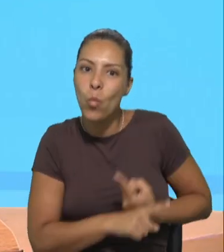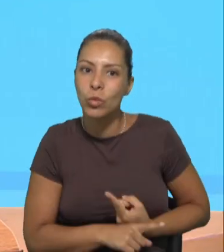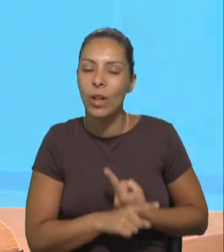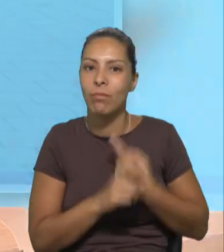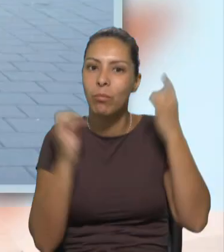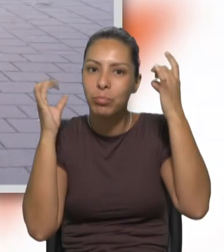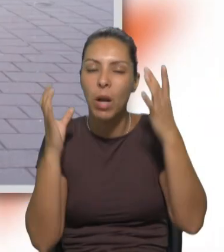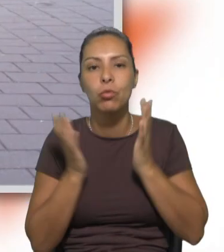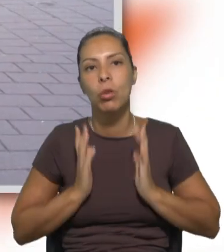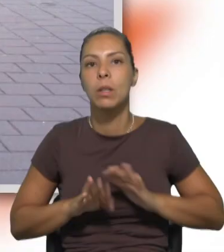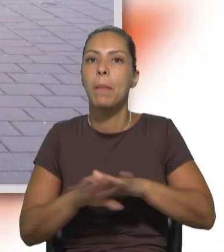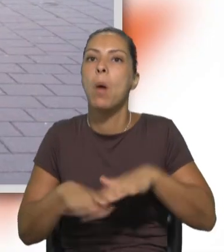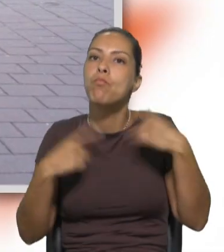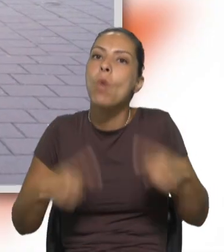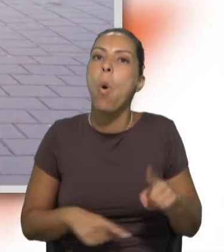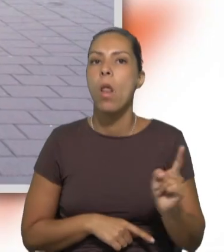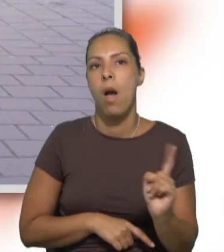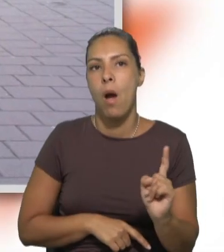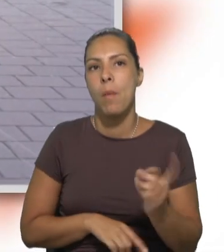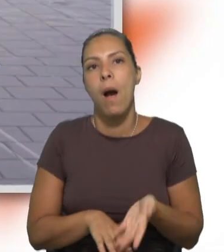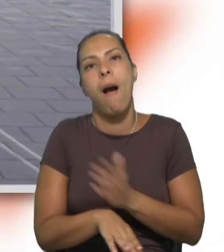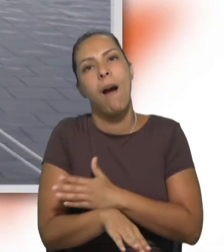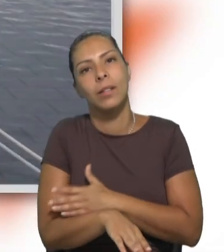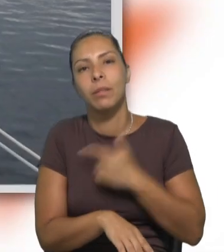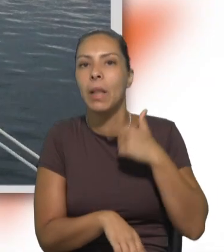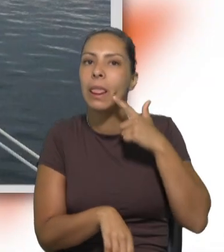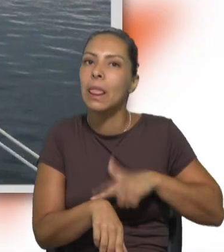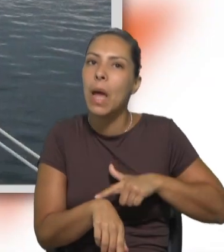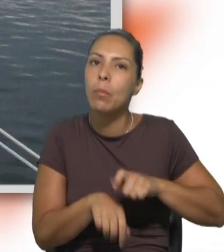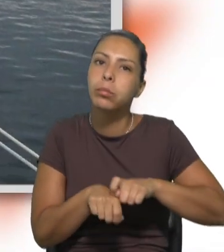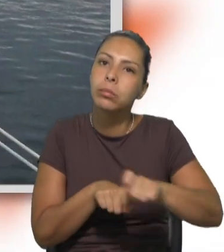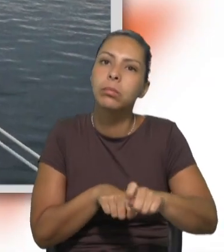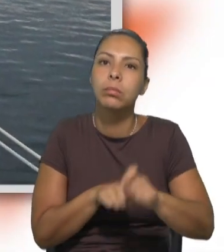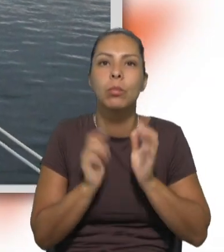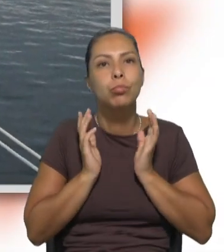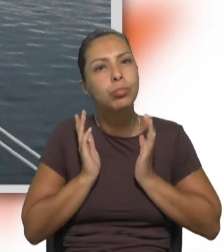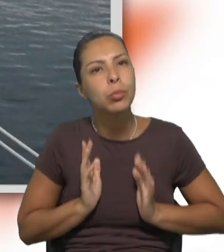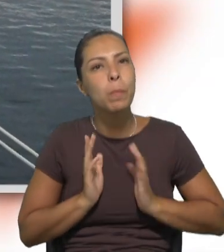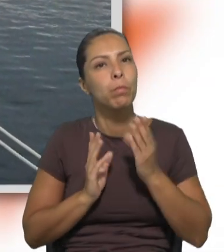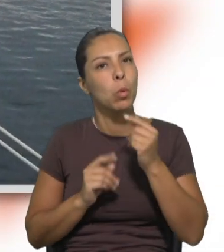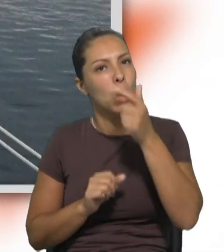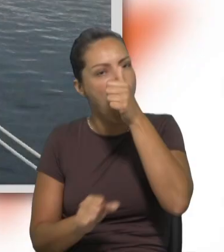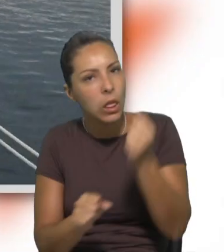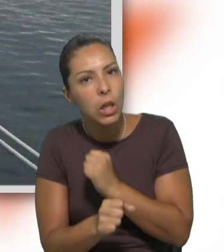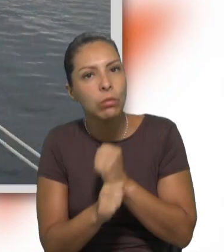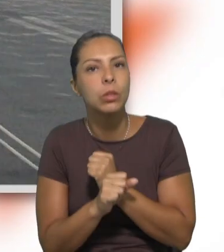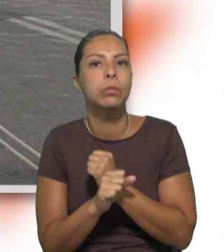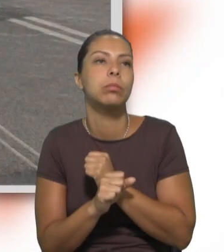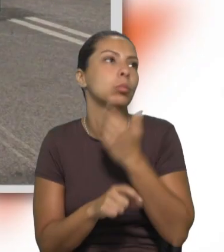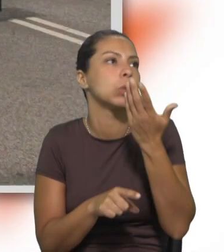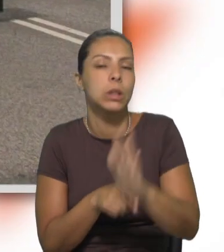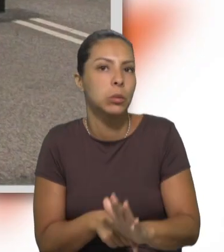da praia. Não era só o descanso da praia, também procuramos ter momentos para, mas sobretudo coisas de muita atividade. E andaram à volta, por exemplo,